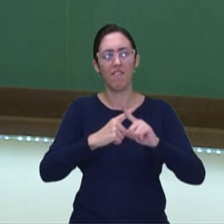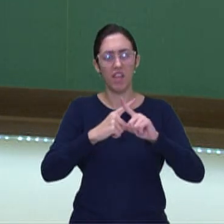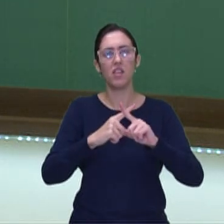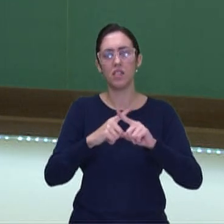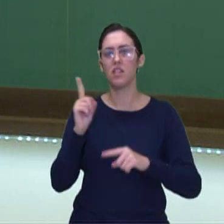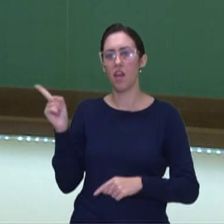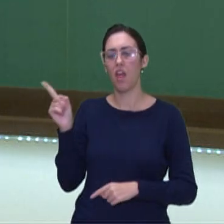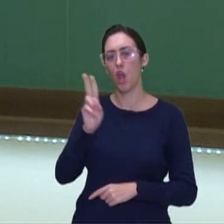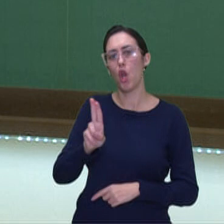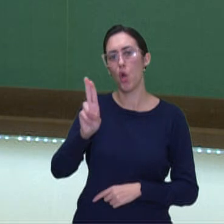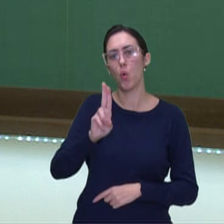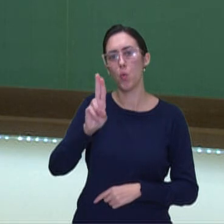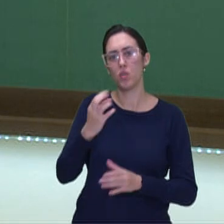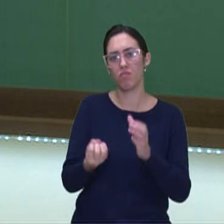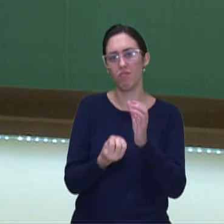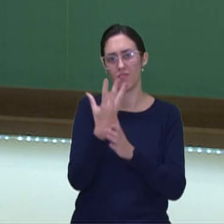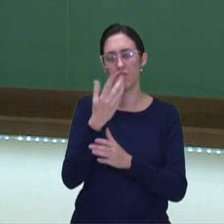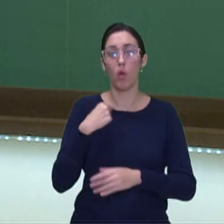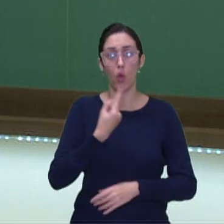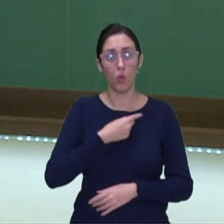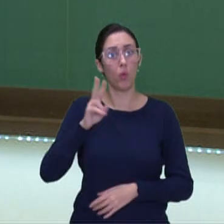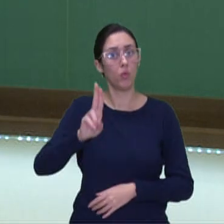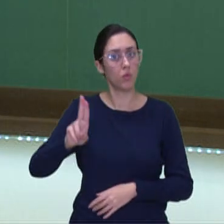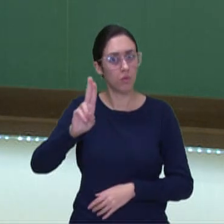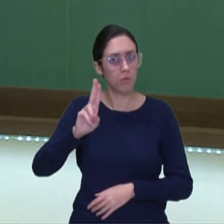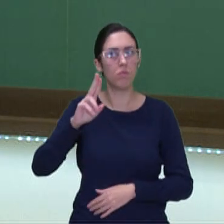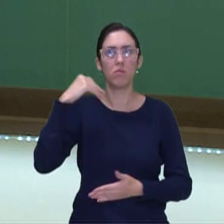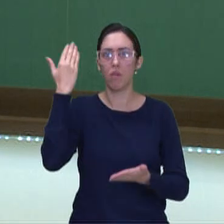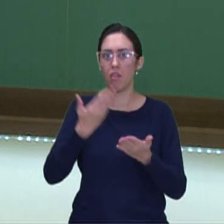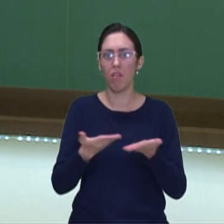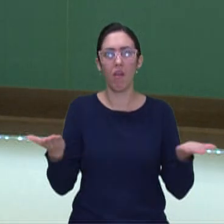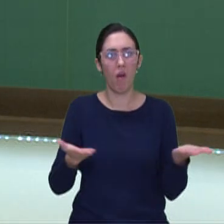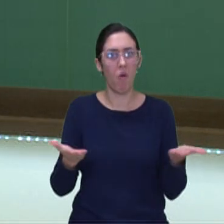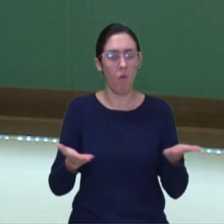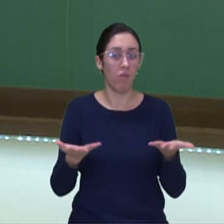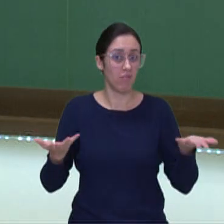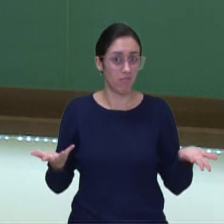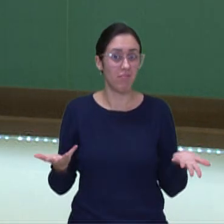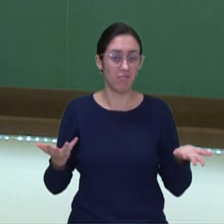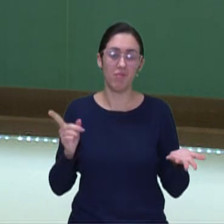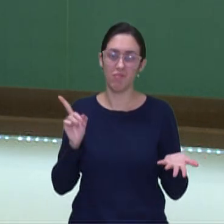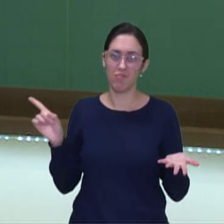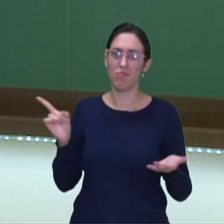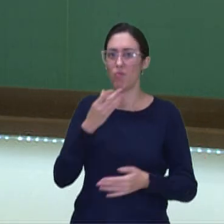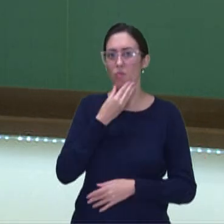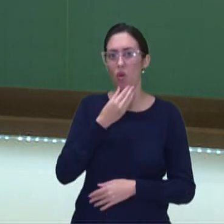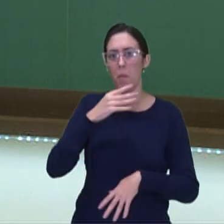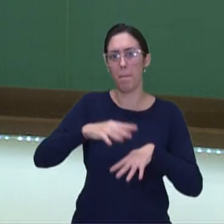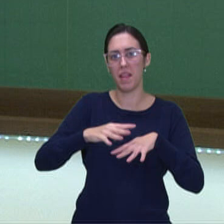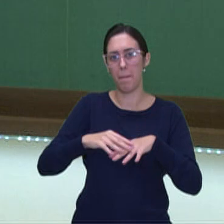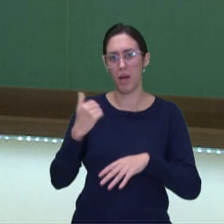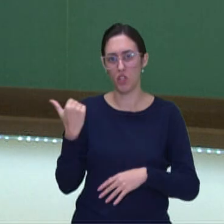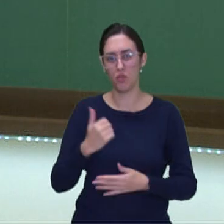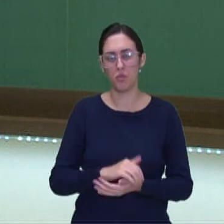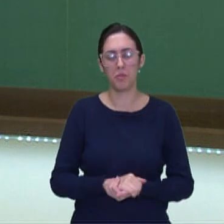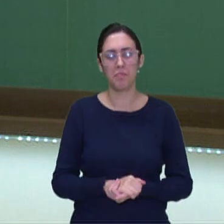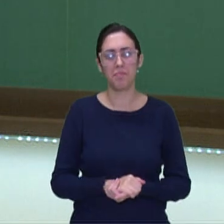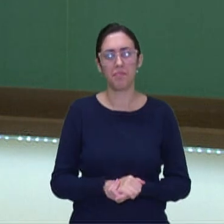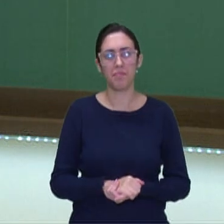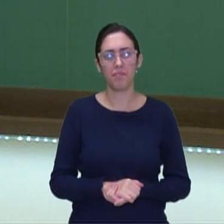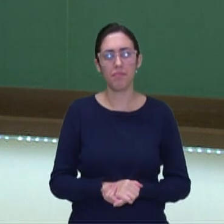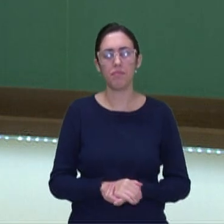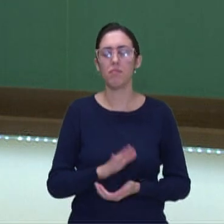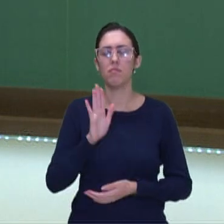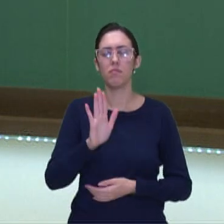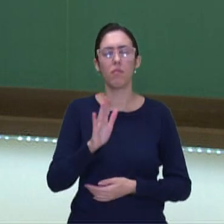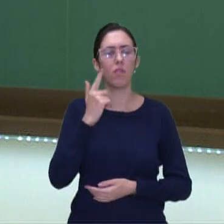direto no nosso dia a dia, estudando matemática, né? Então tá aí, esse é o nosso François Viète, tá? Agora, veja